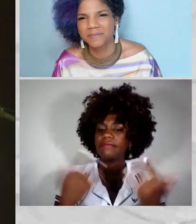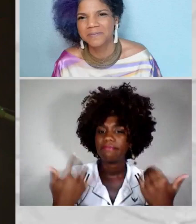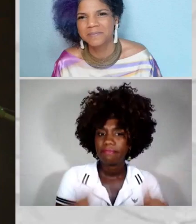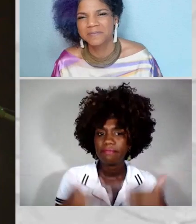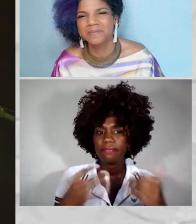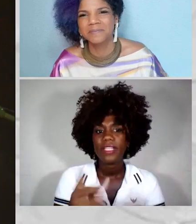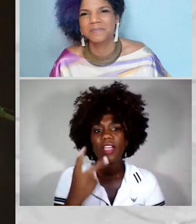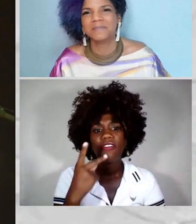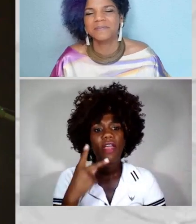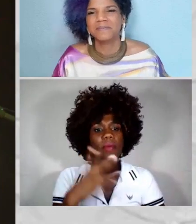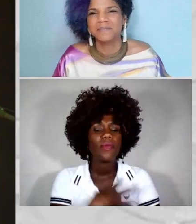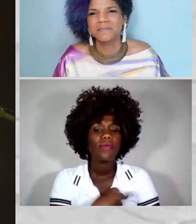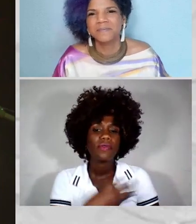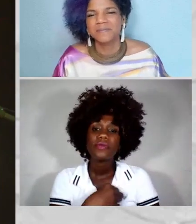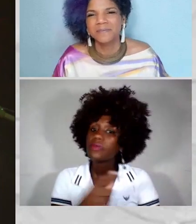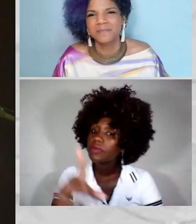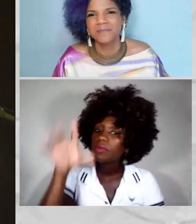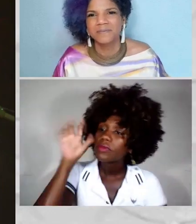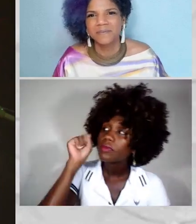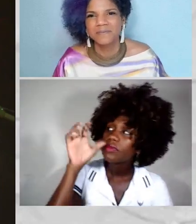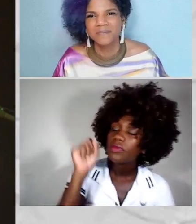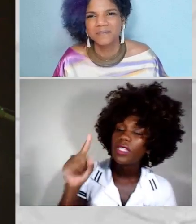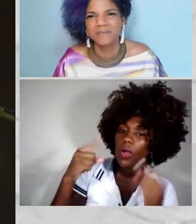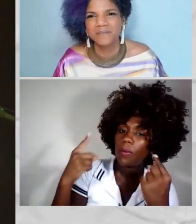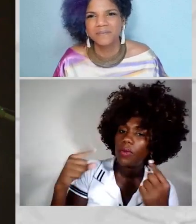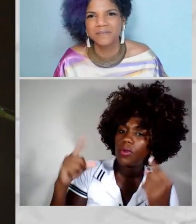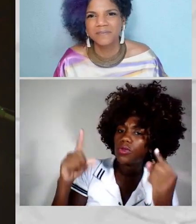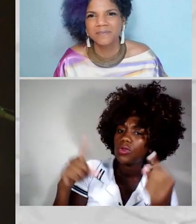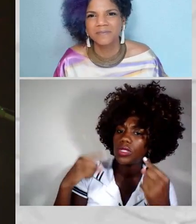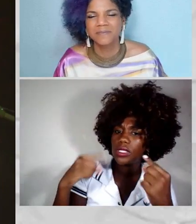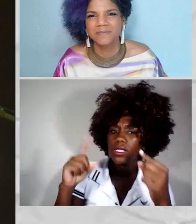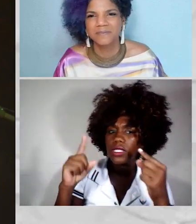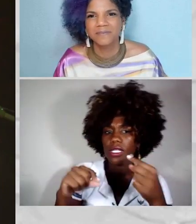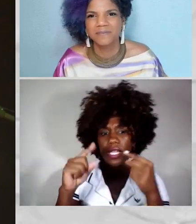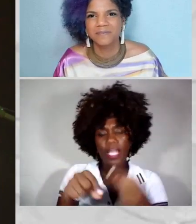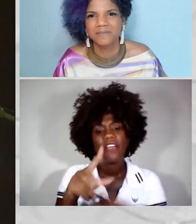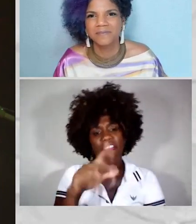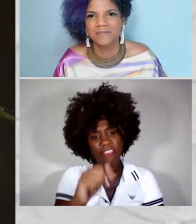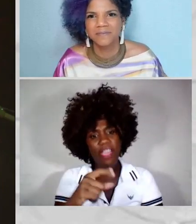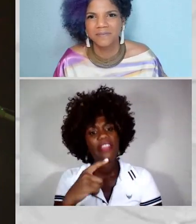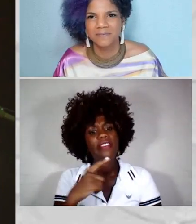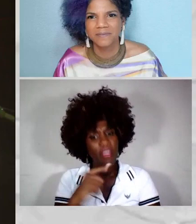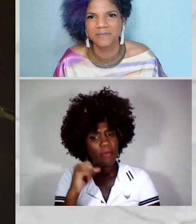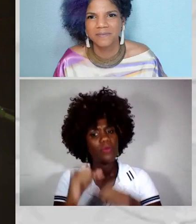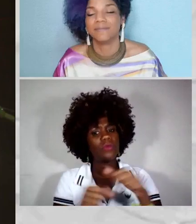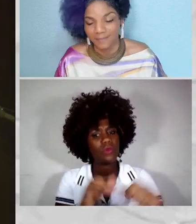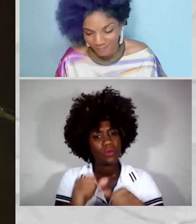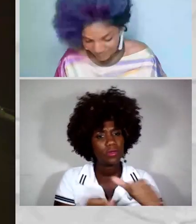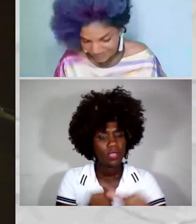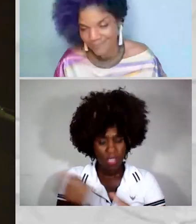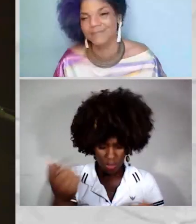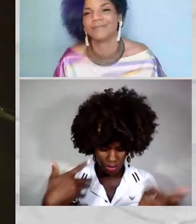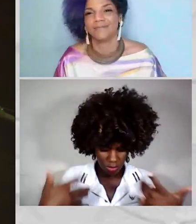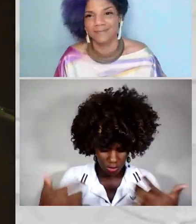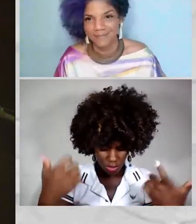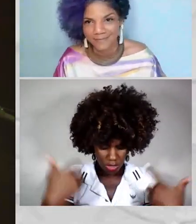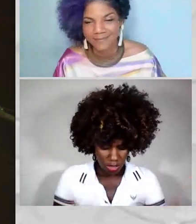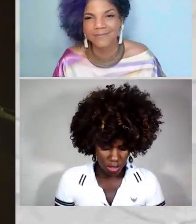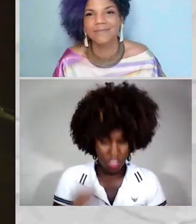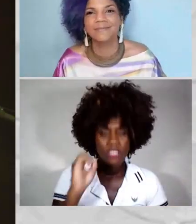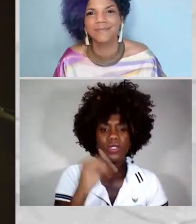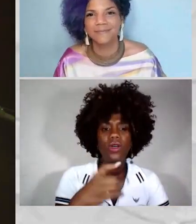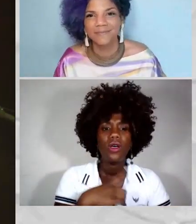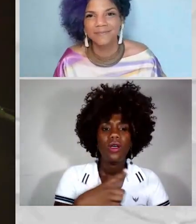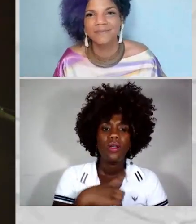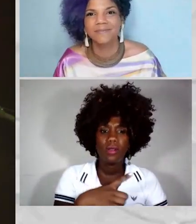muito isso para meus filhos. Se você está ouvindo uma música o tempo inteiro, o tempo inteiro, o tempo inteiro, ela vai estar fazendo algum efeito dentro da sua... Tanto que, assim, se a música estiver